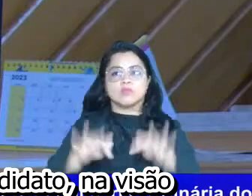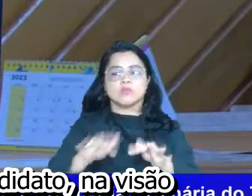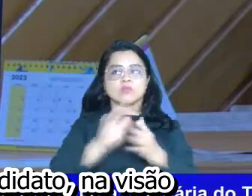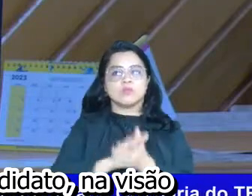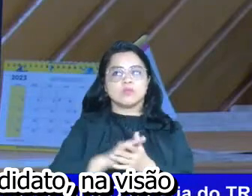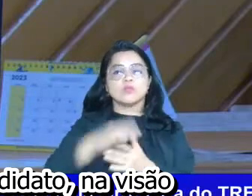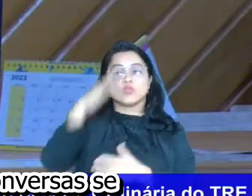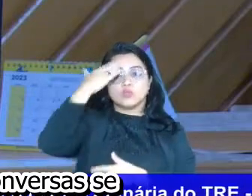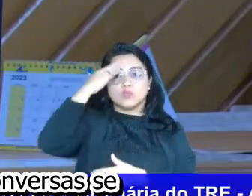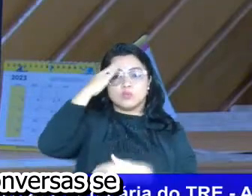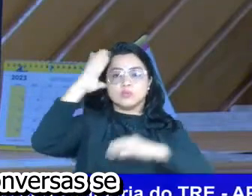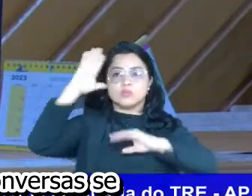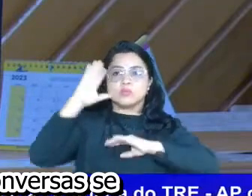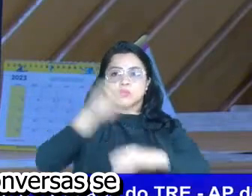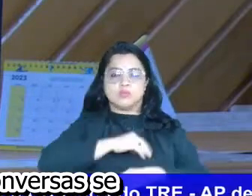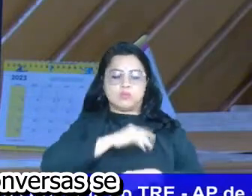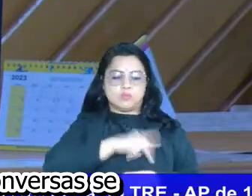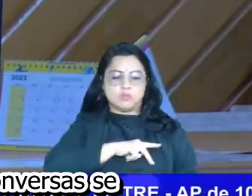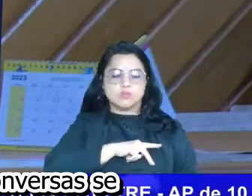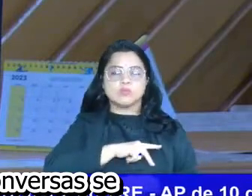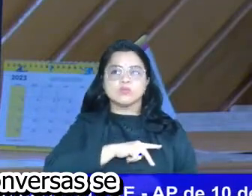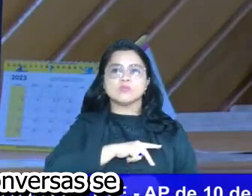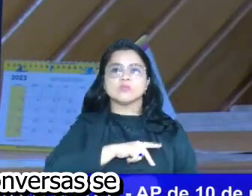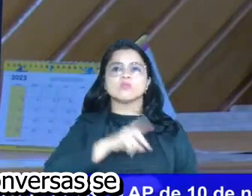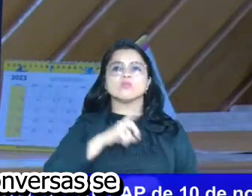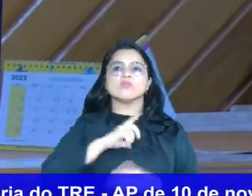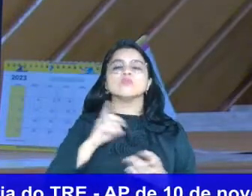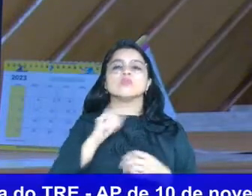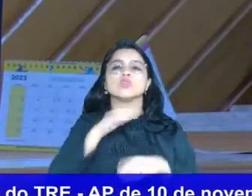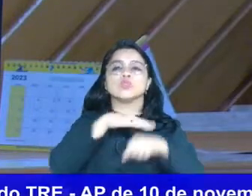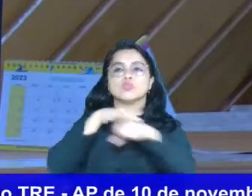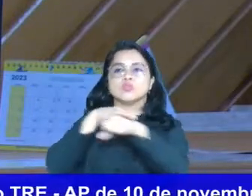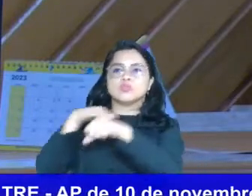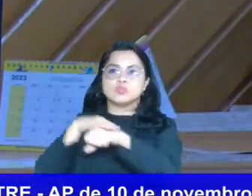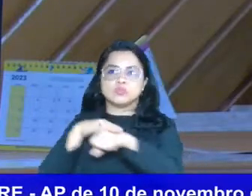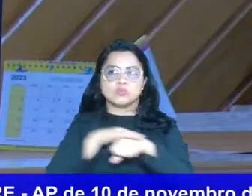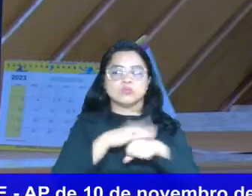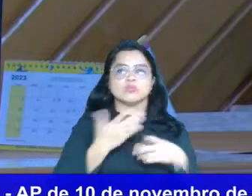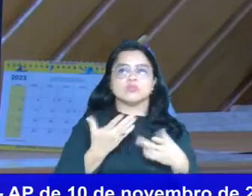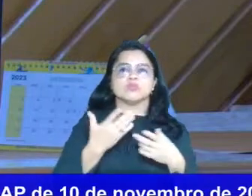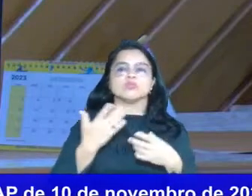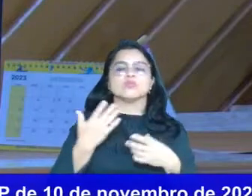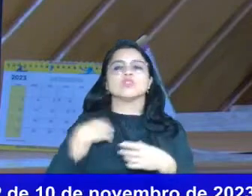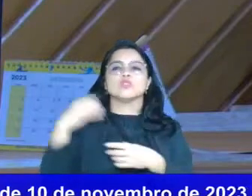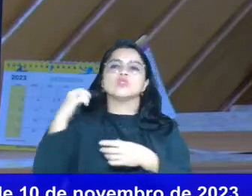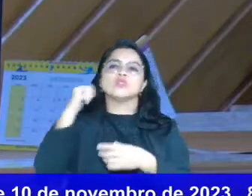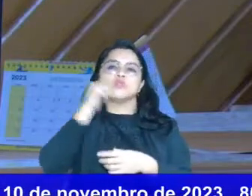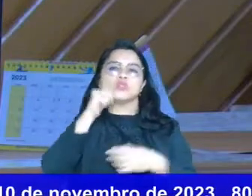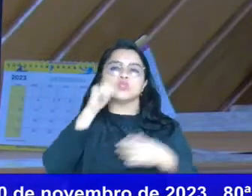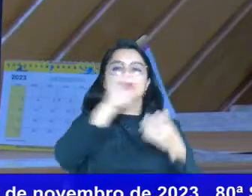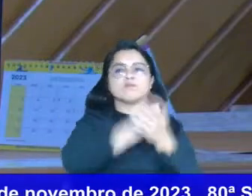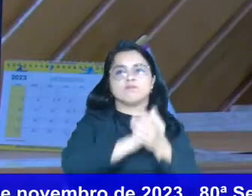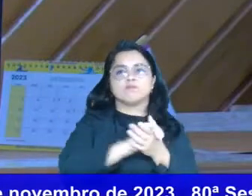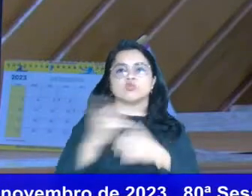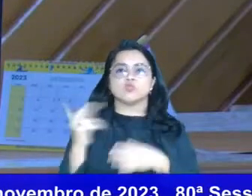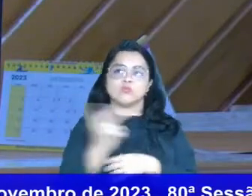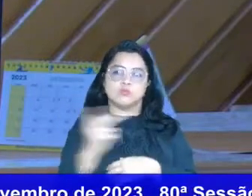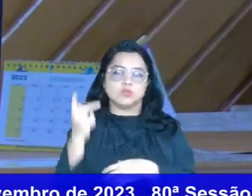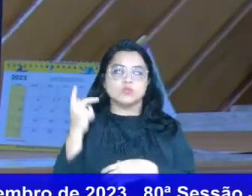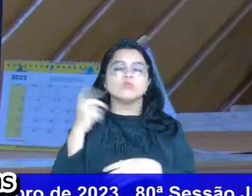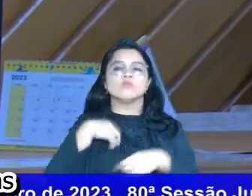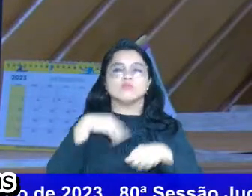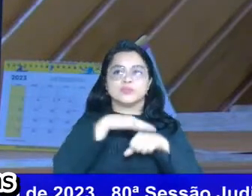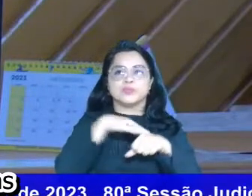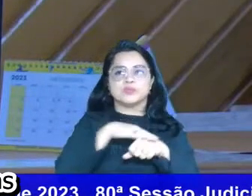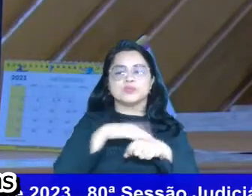ciência do candidato, na visão do Ministério Público, ela é inequívoca, porque as conversas se deram entre ele e sua esposa. E em relação à